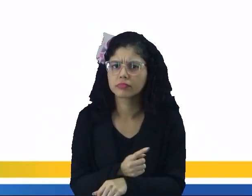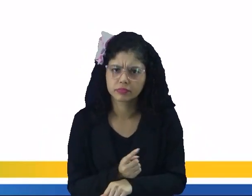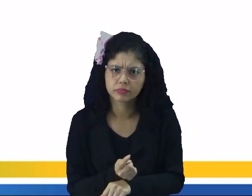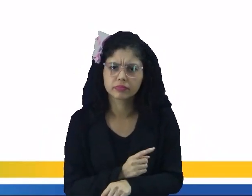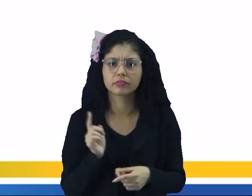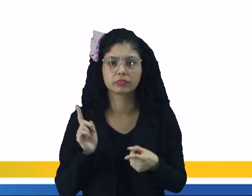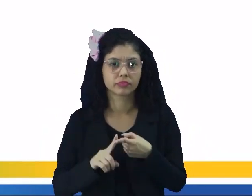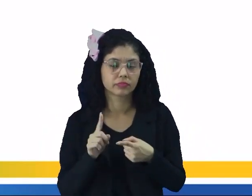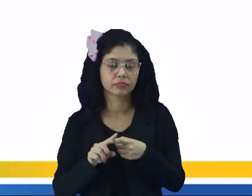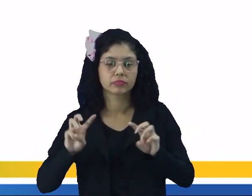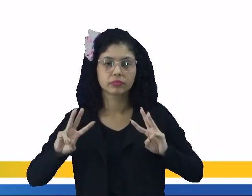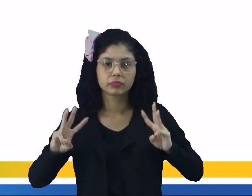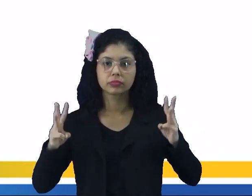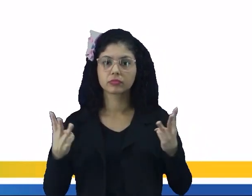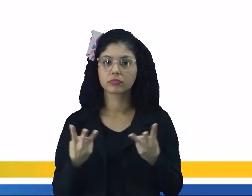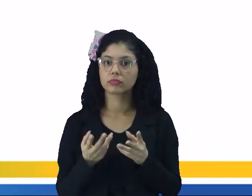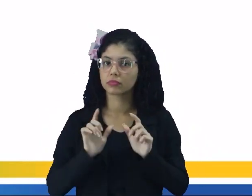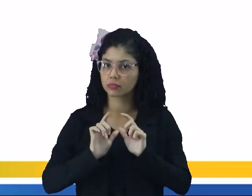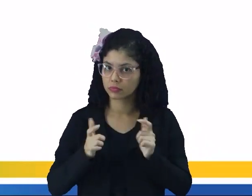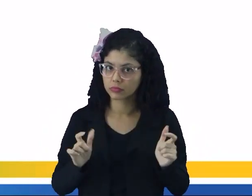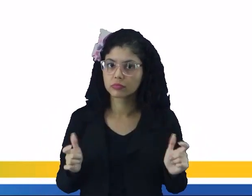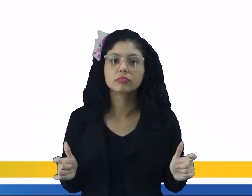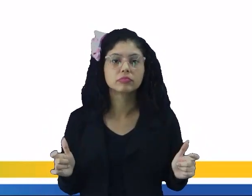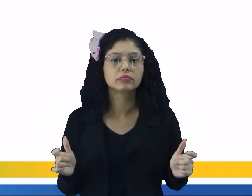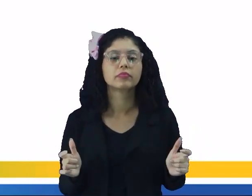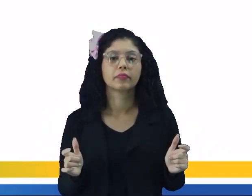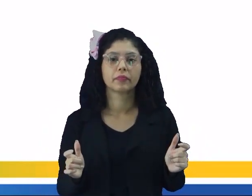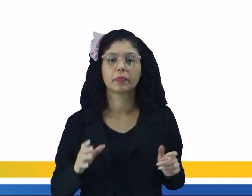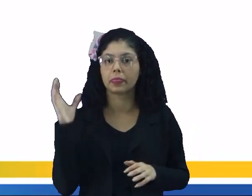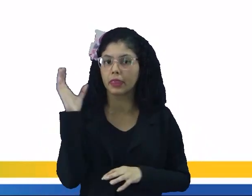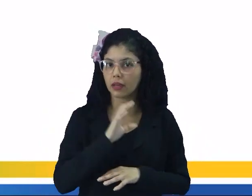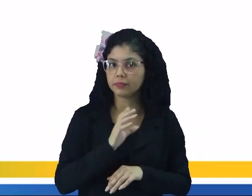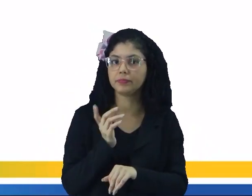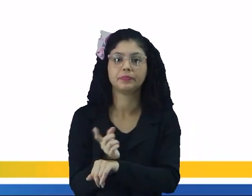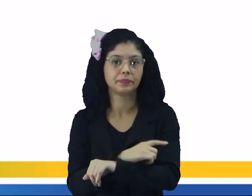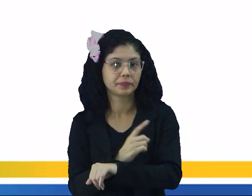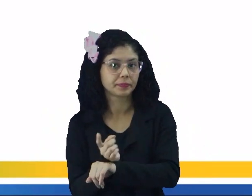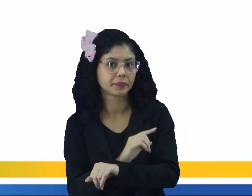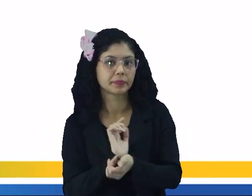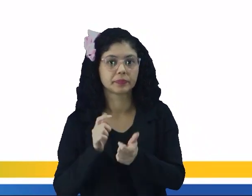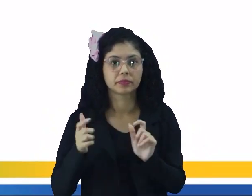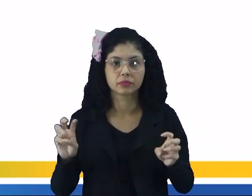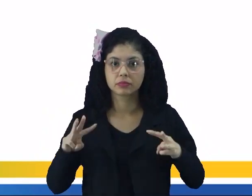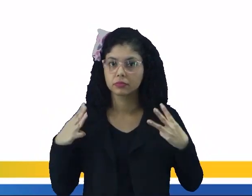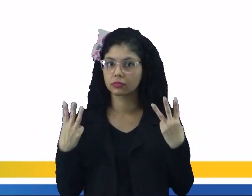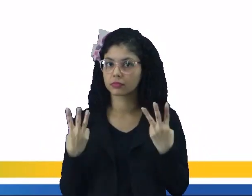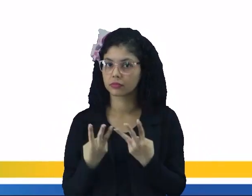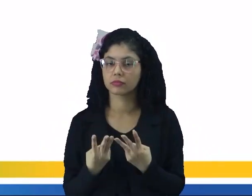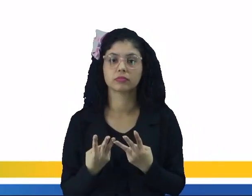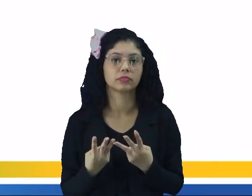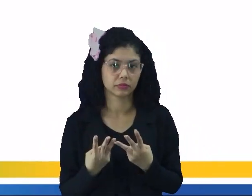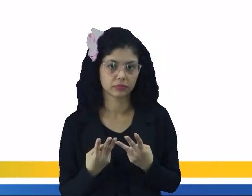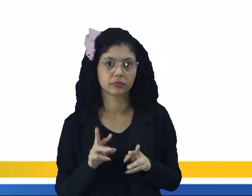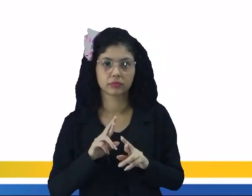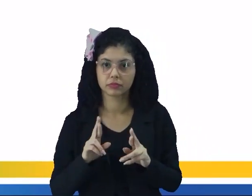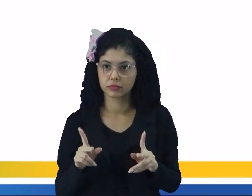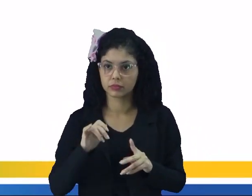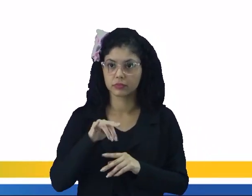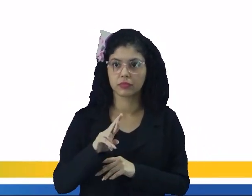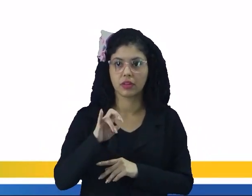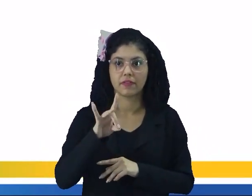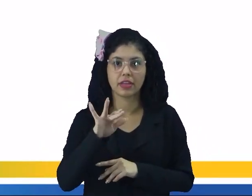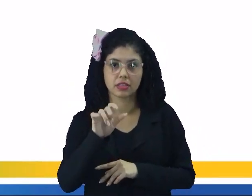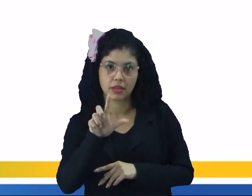diminuiu? Porque a massa aumentou. Então a aceleração em relação à massa é inversamente